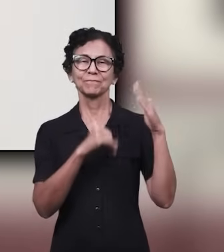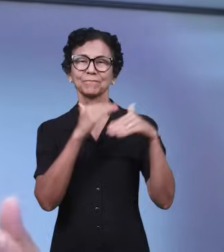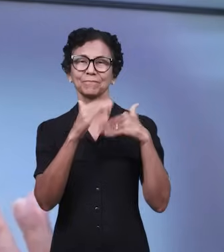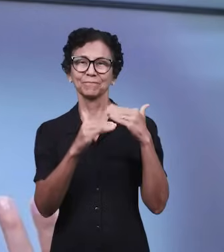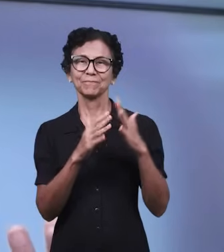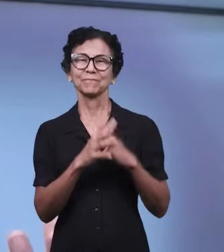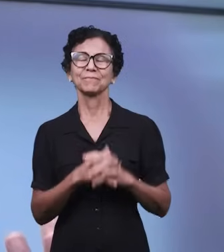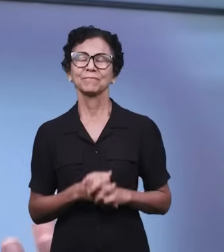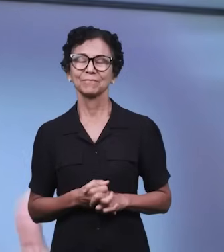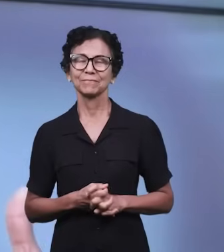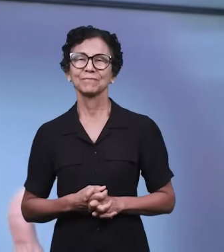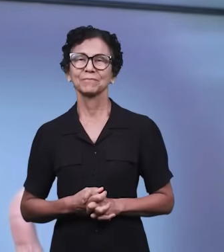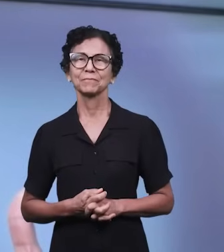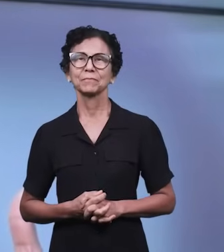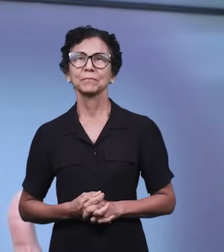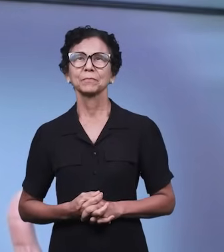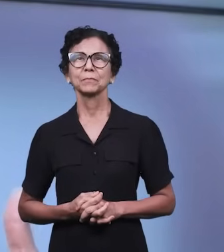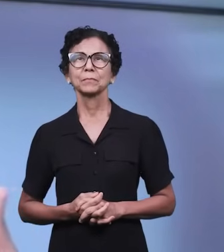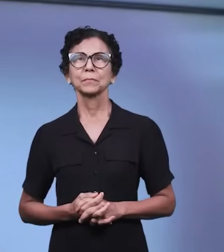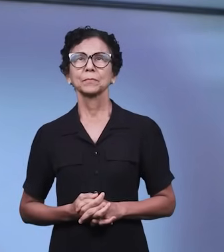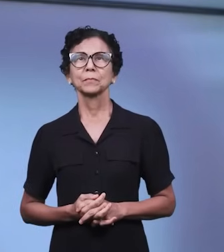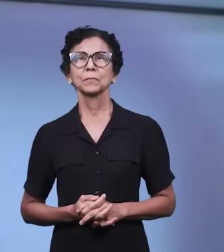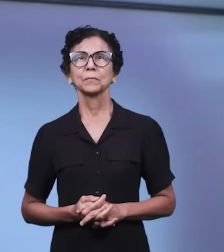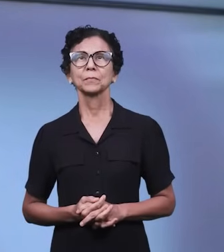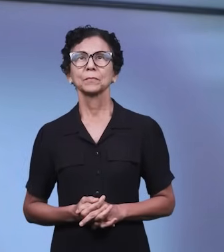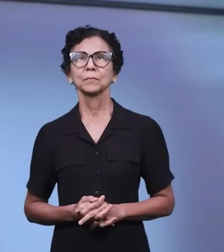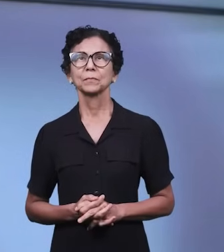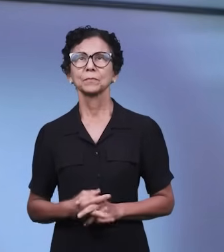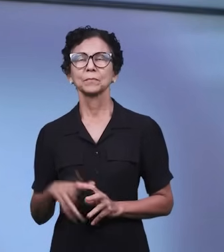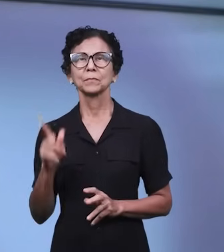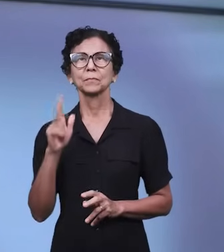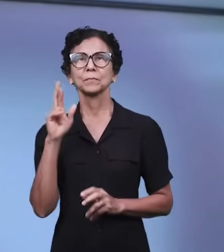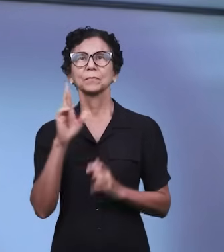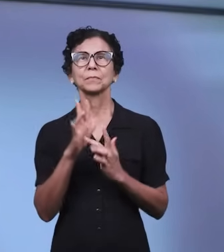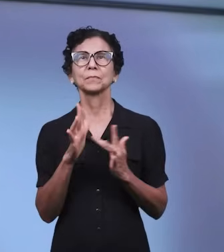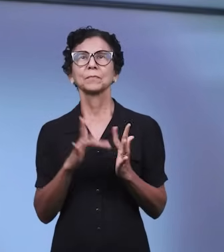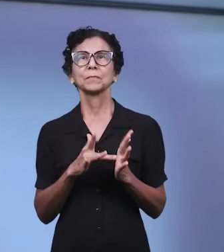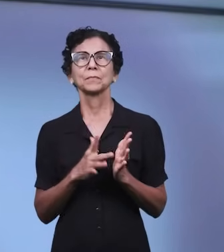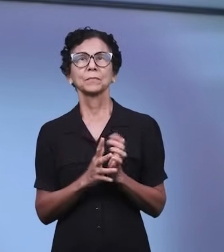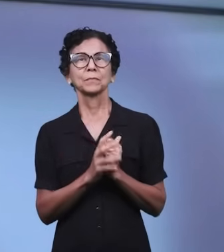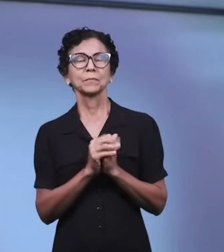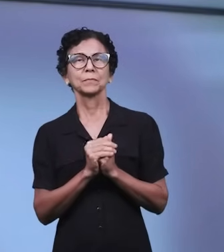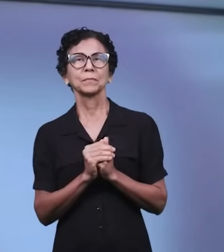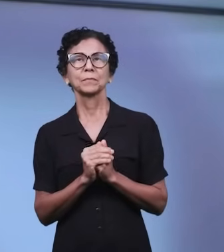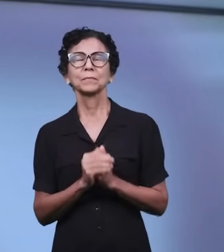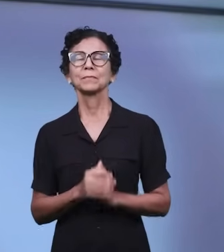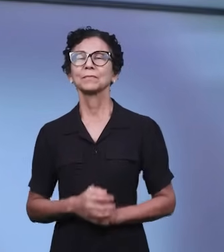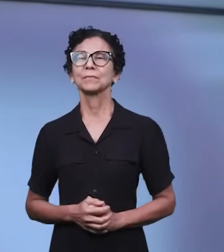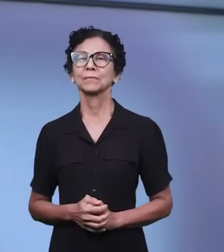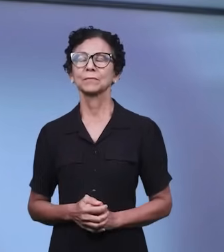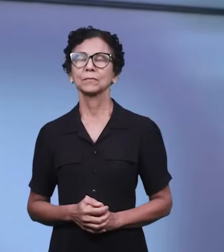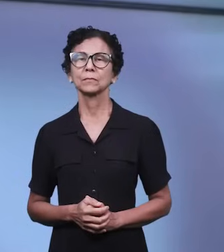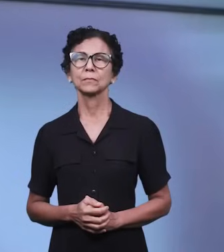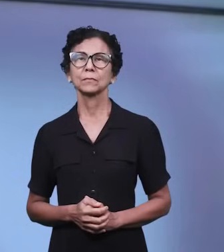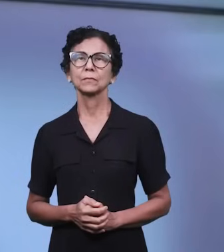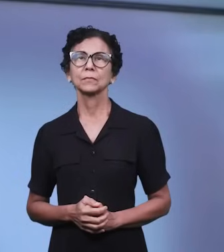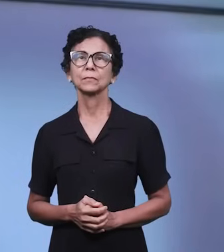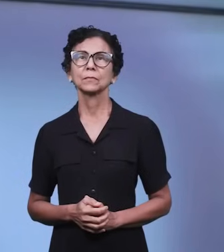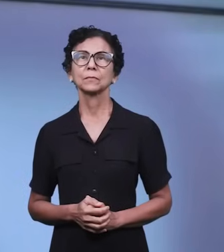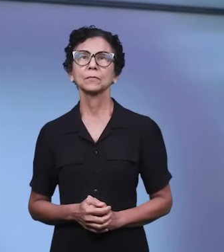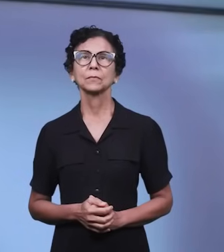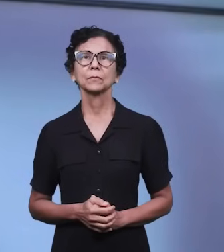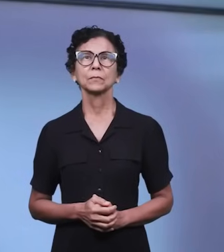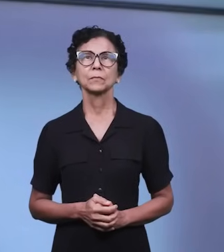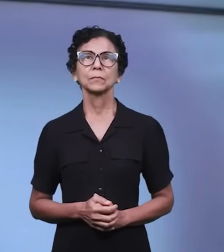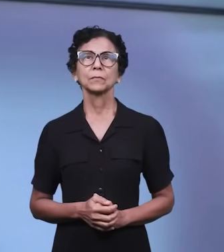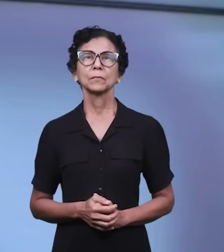Senhor. Amém. Glória a Deus por essa contribuição tão importante. Mas agora nós também vamos ouvir um outro pastor, o